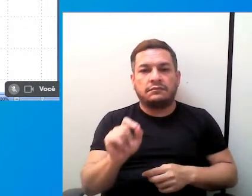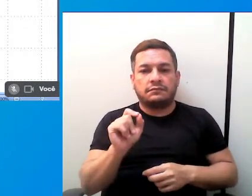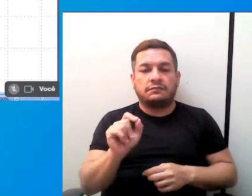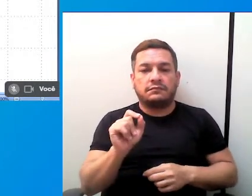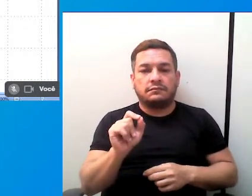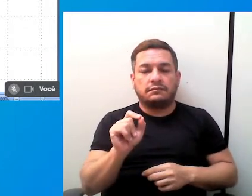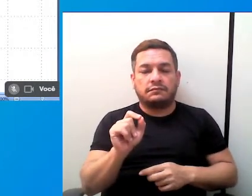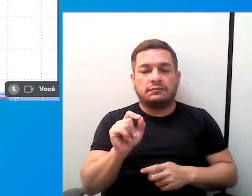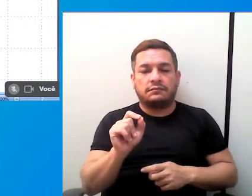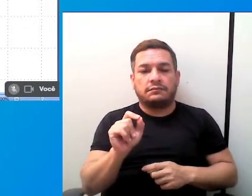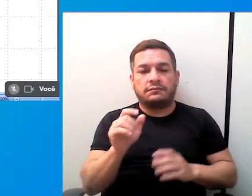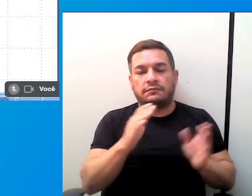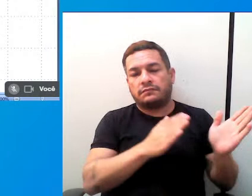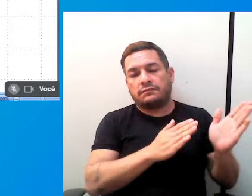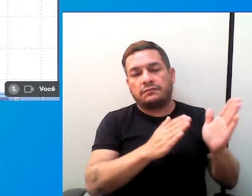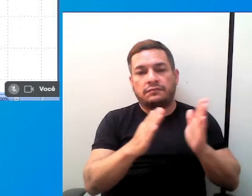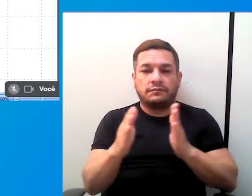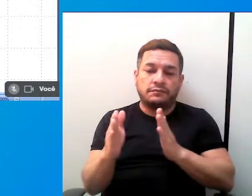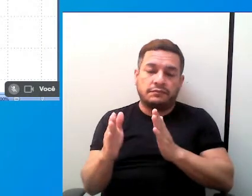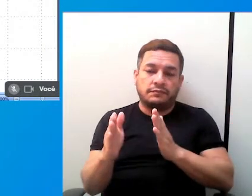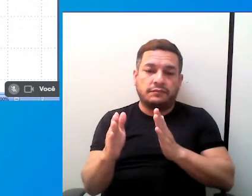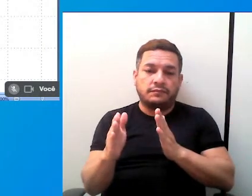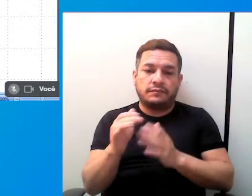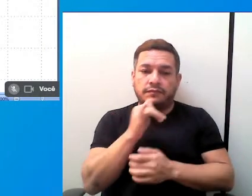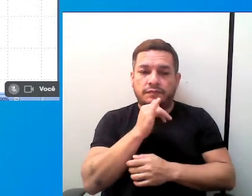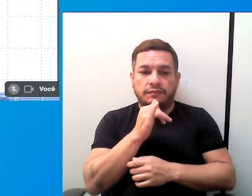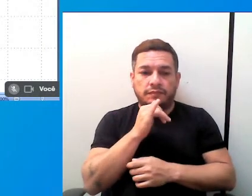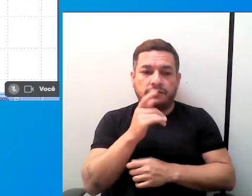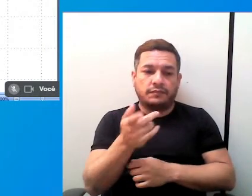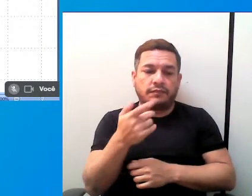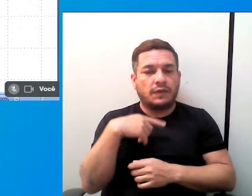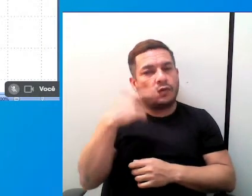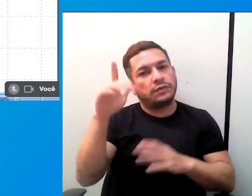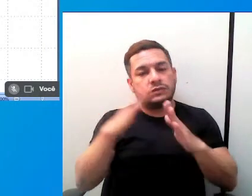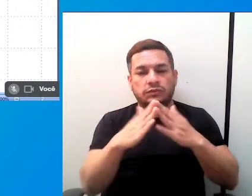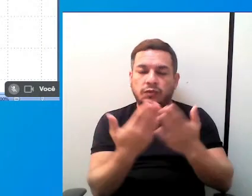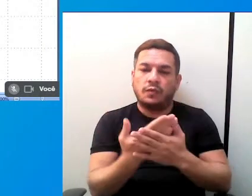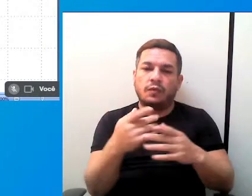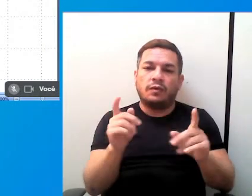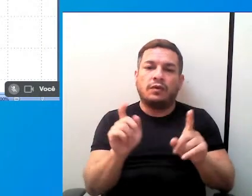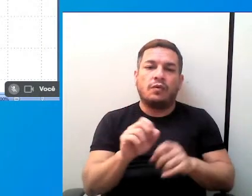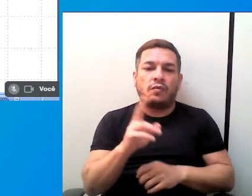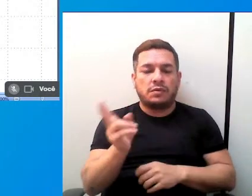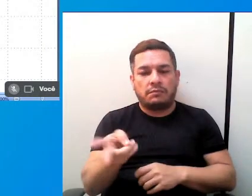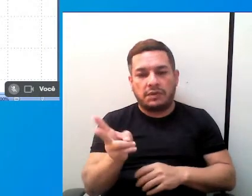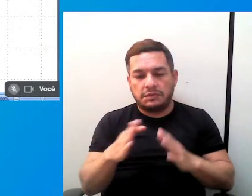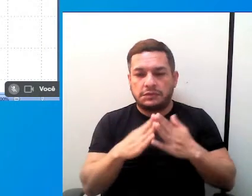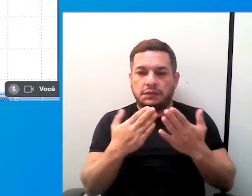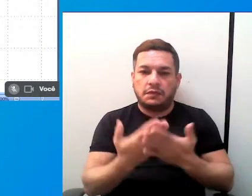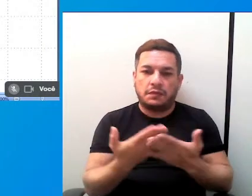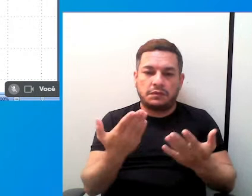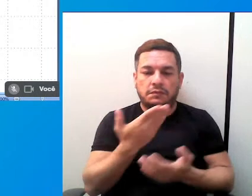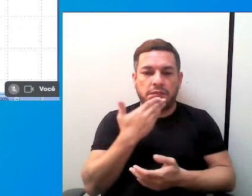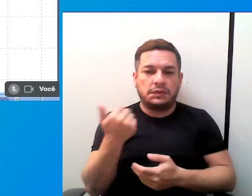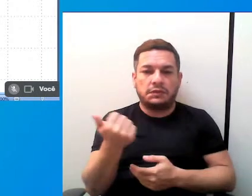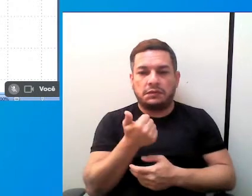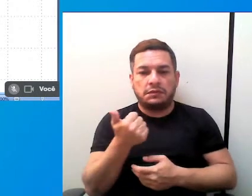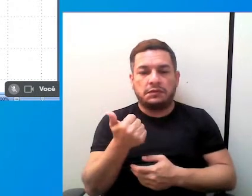replicados ao longo do tempo, ou seja, podem ser replicados em uma outra escola, pode ser replicado na mesma escola, mas